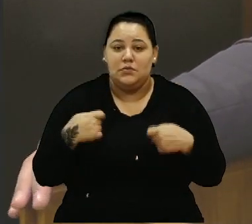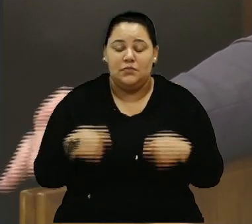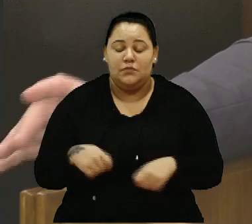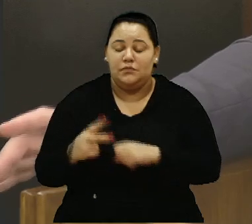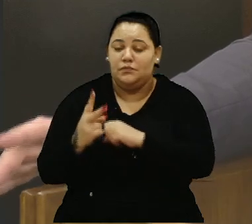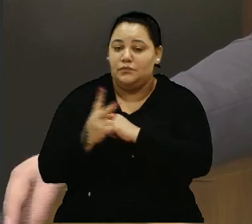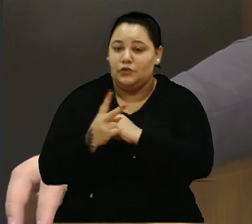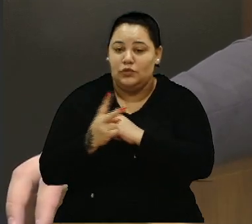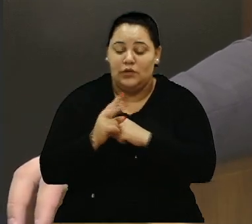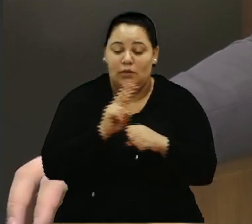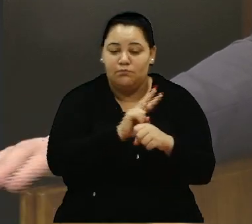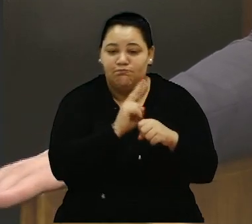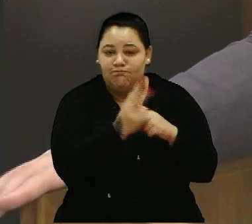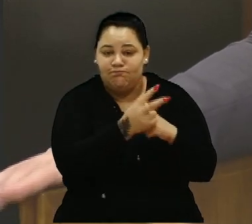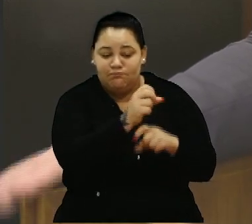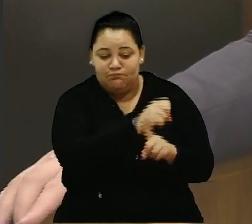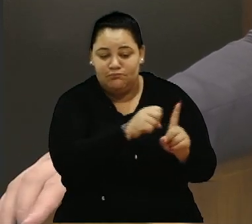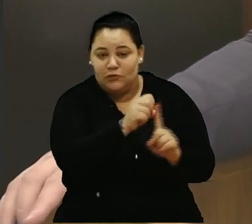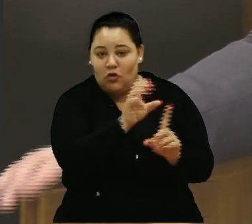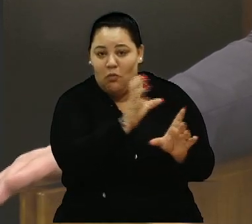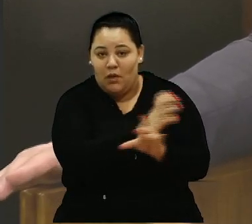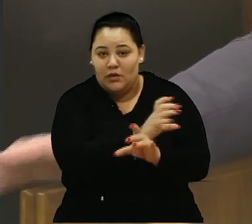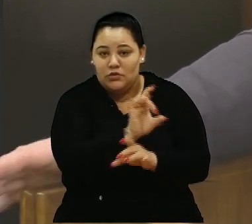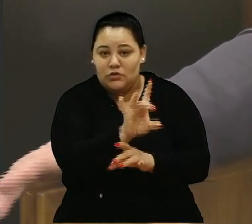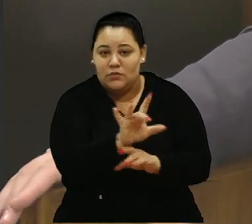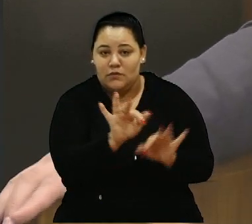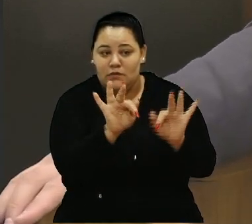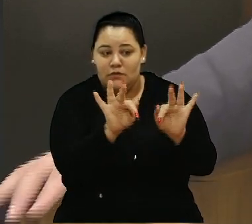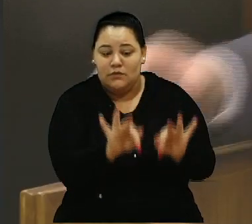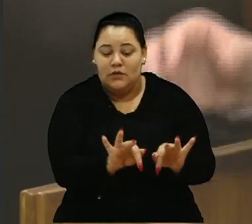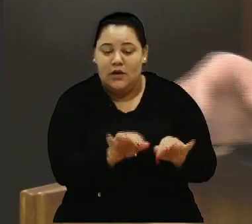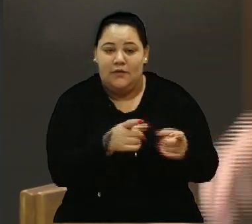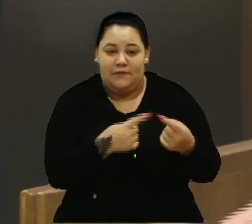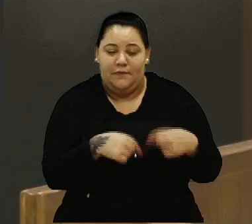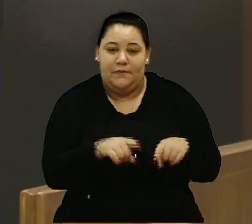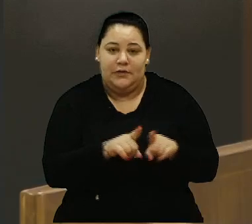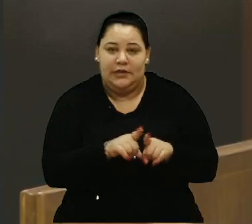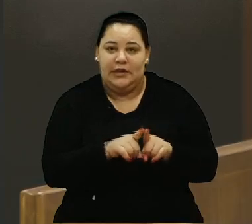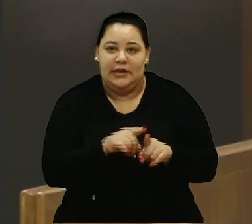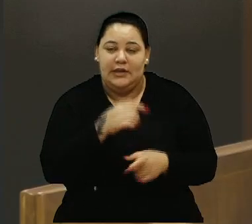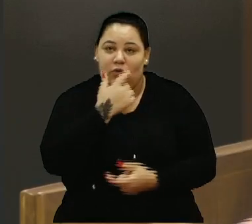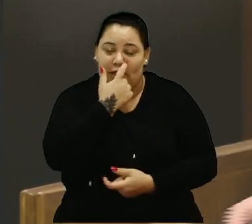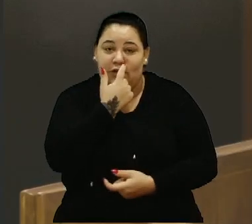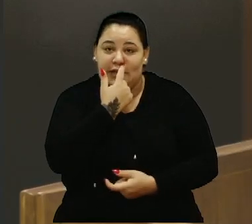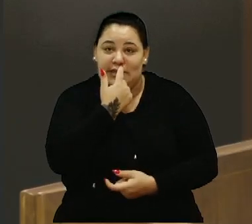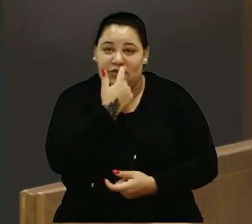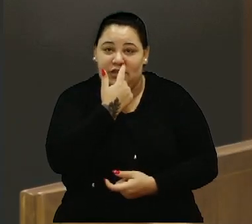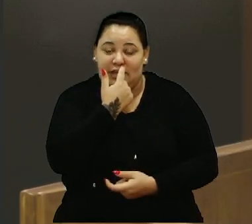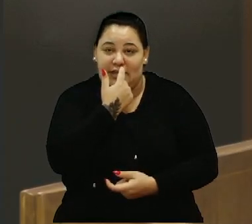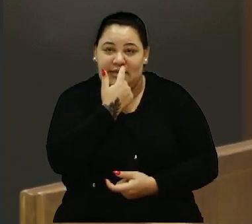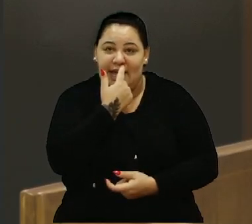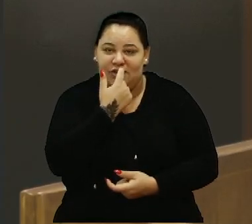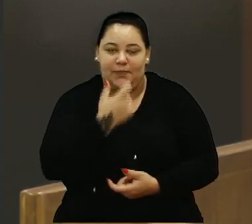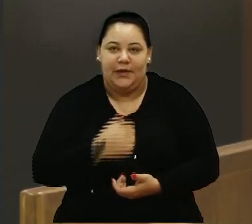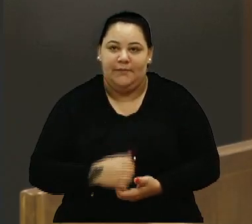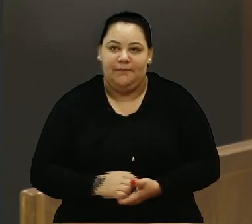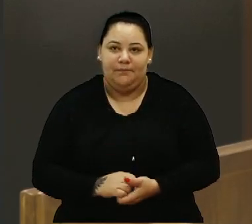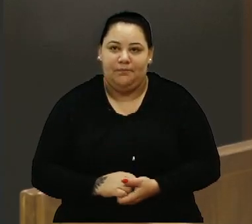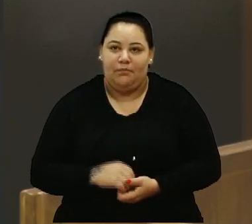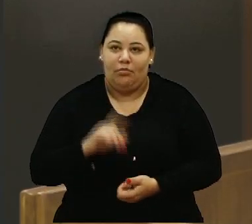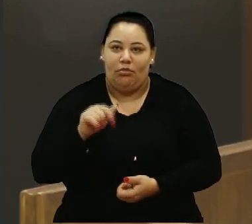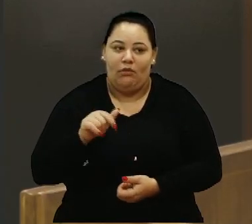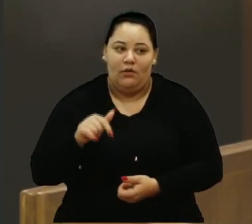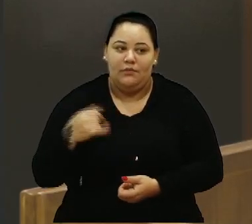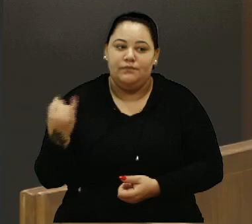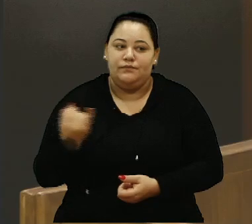integral da sociedade. Então, para finalizar, quero registrar aqui a importância de nós trazermos o assunto do Maio Laranja, tão